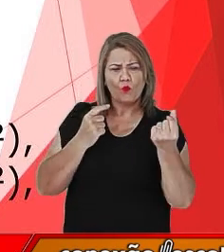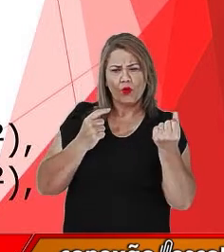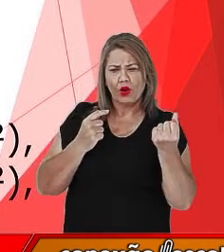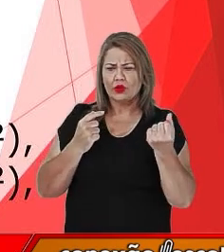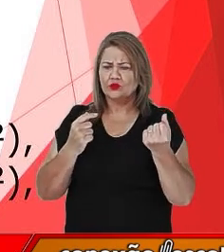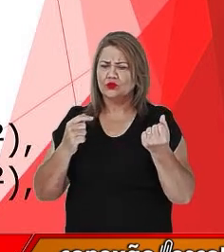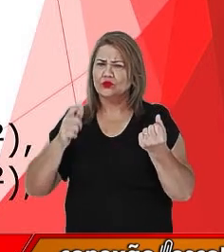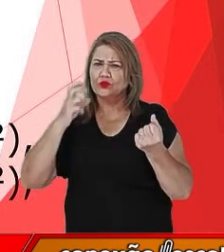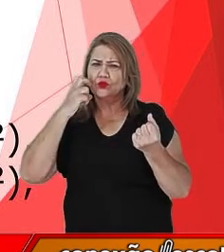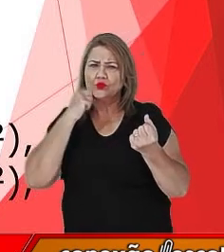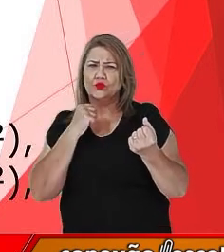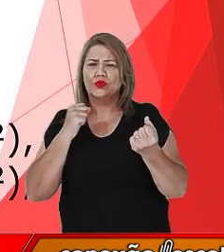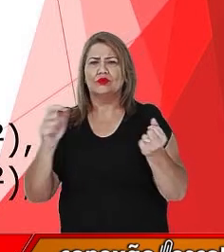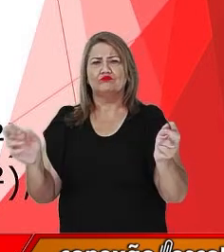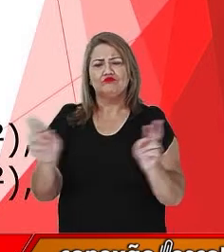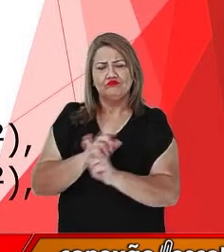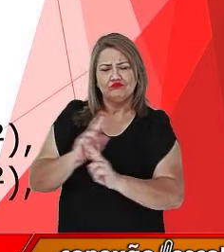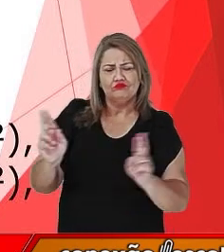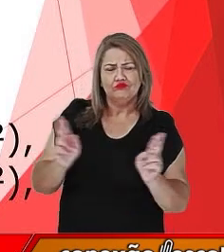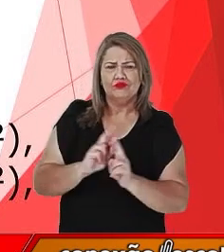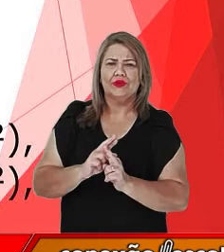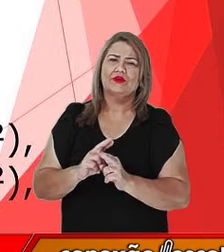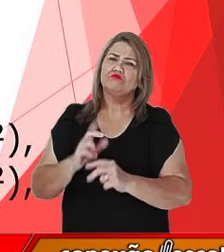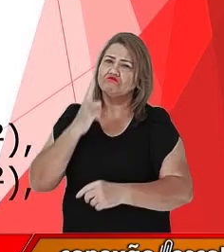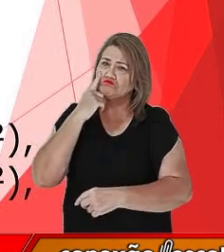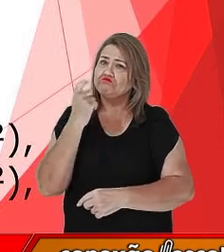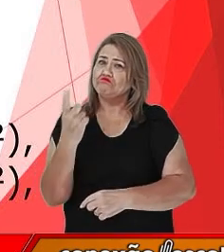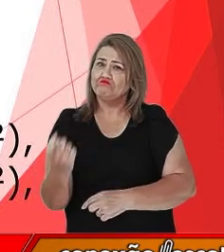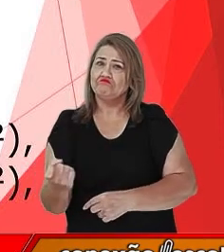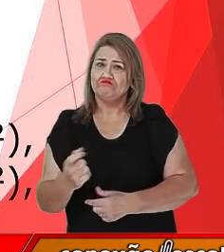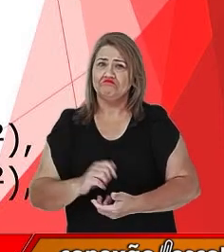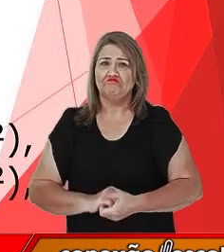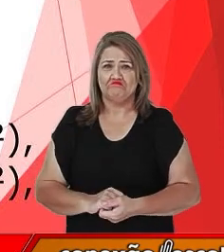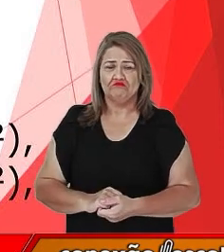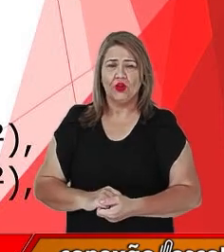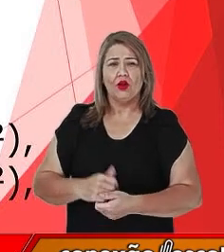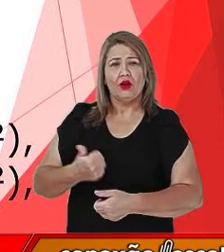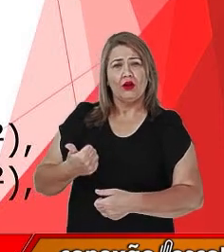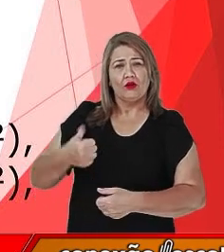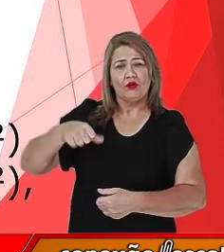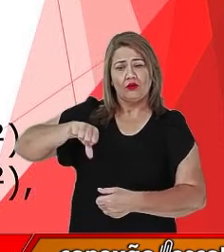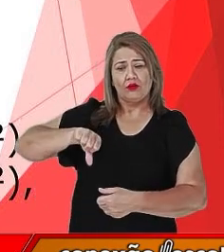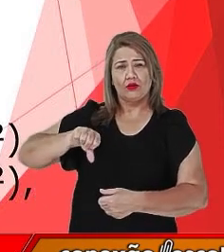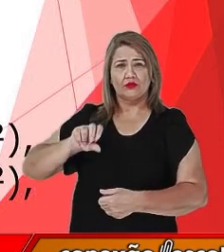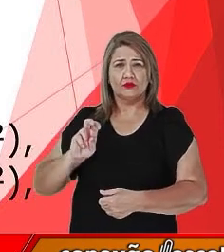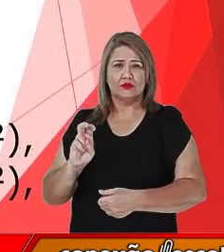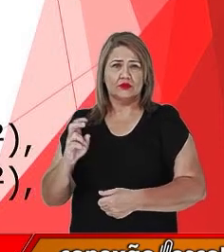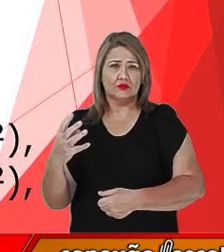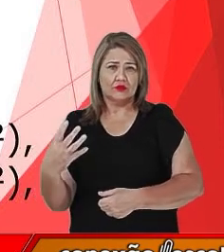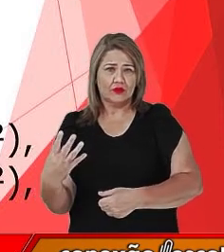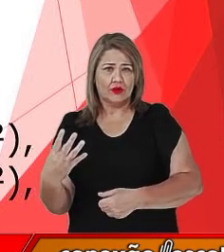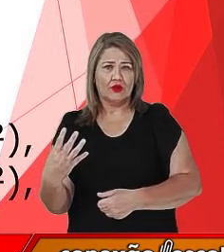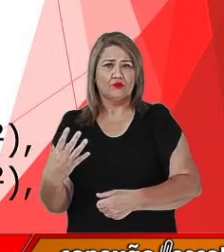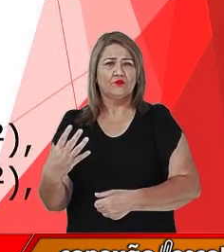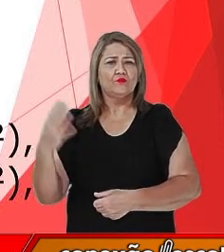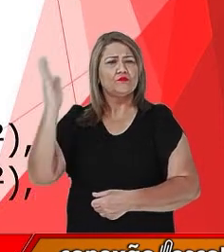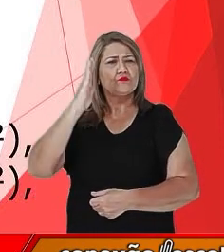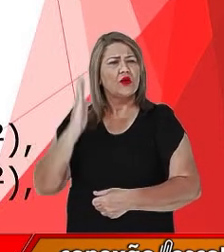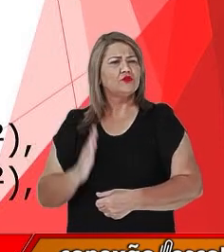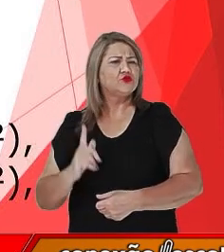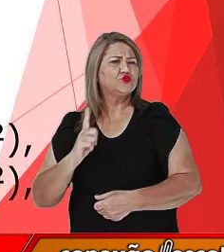custo-benefício das ferrovias sejam interessantes. Em 1954, o nosso país